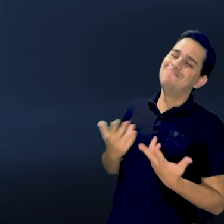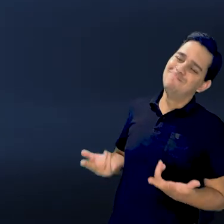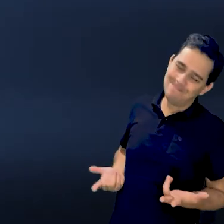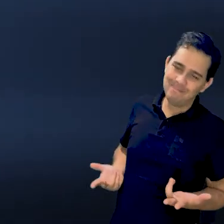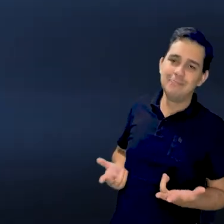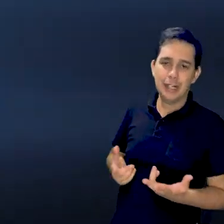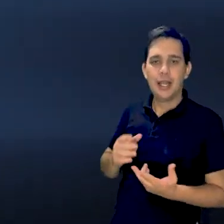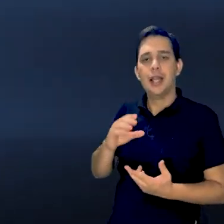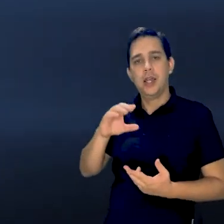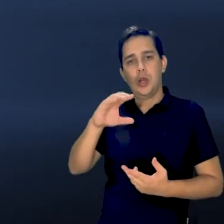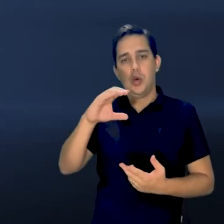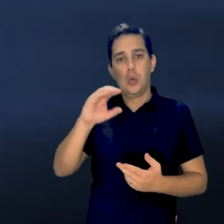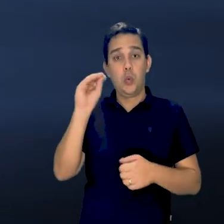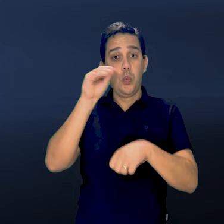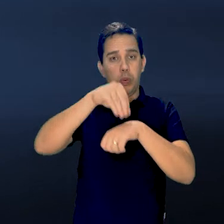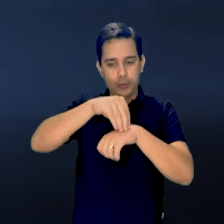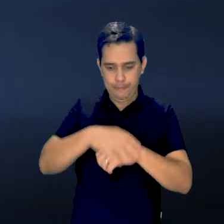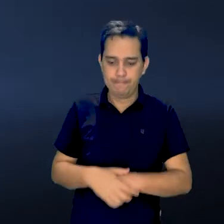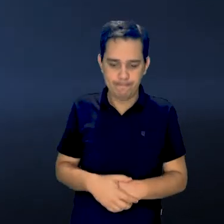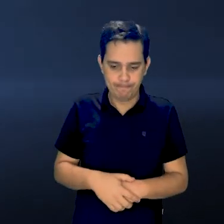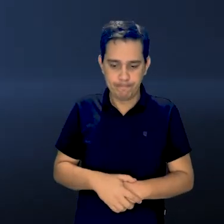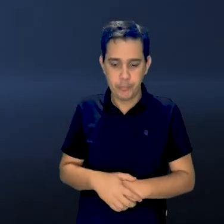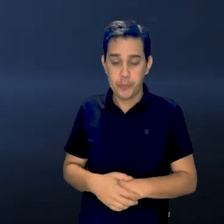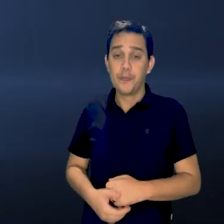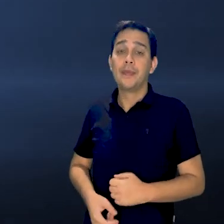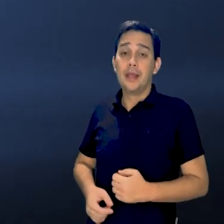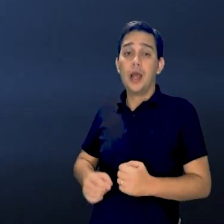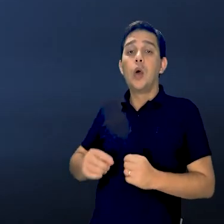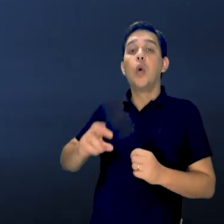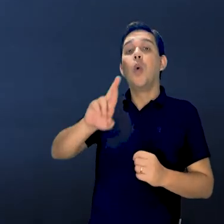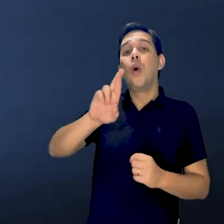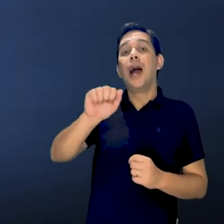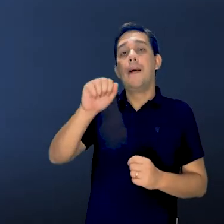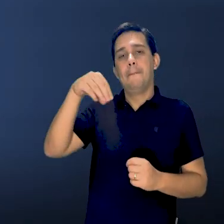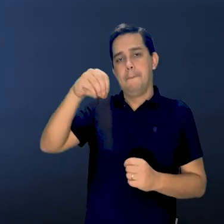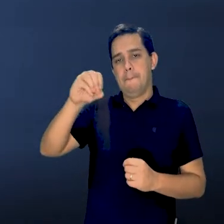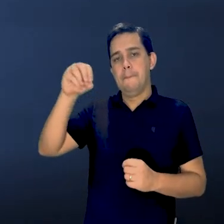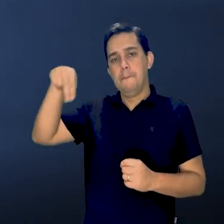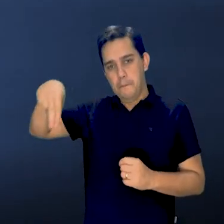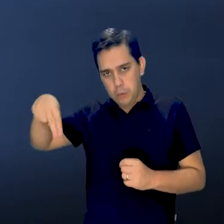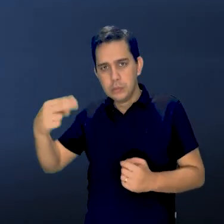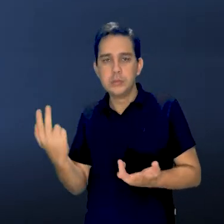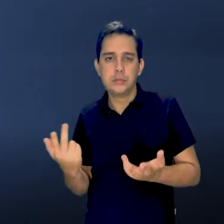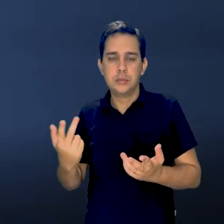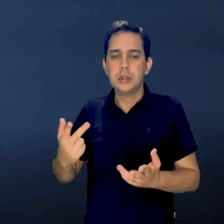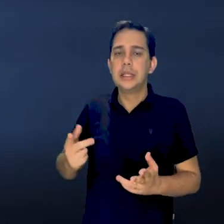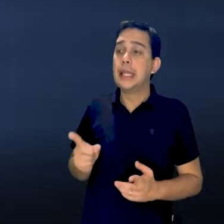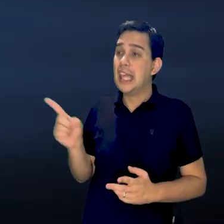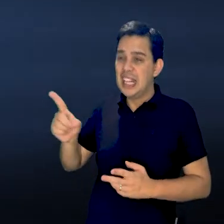estar extremamente acima da velocidade permitida para a via.